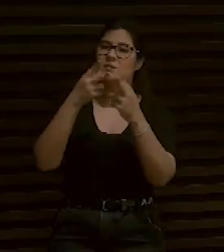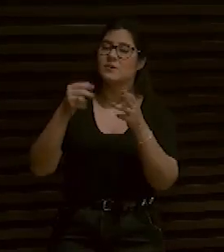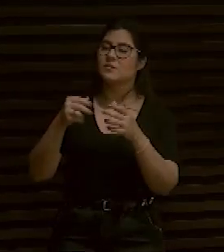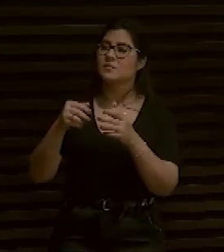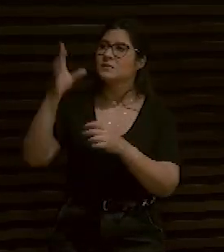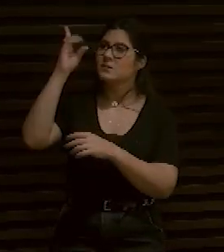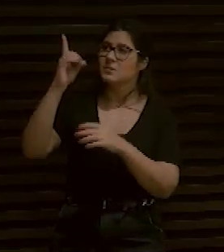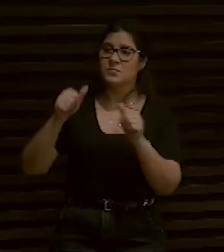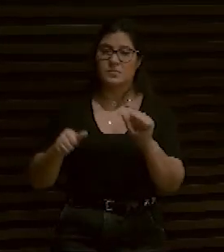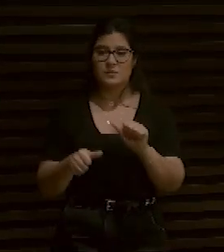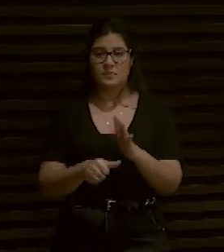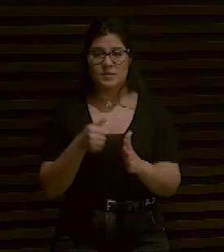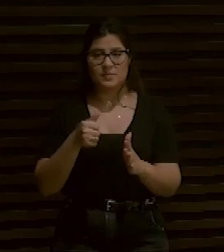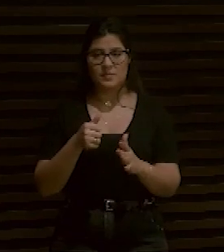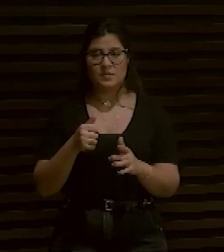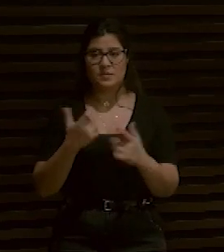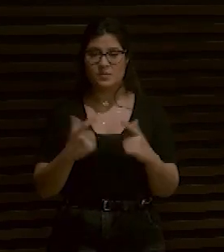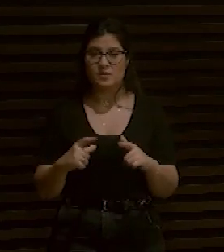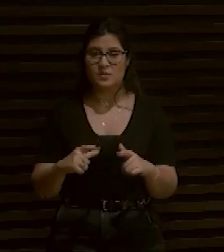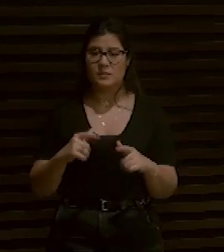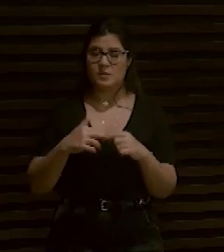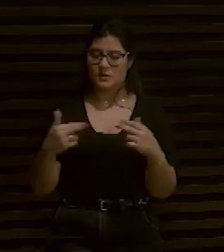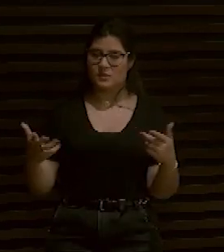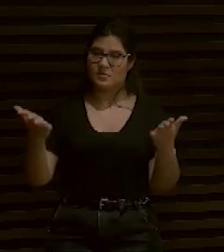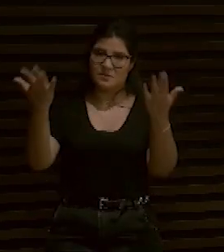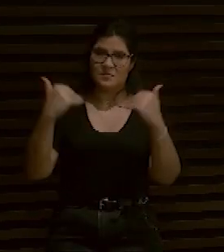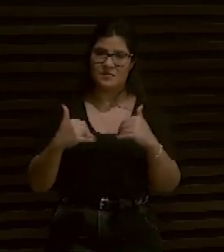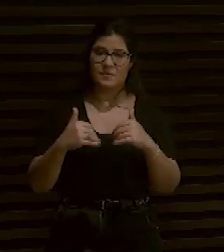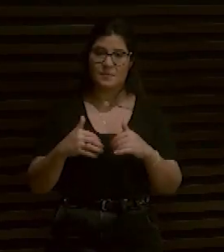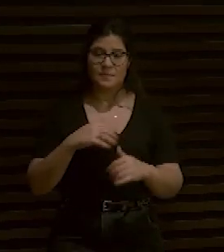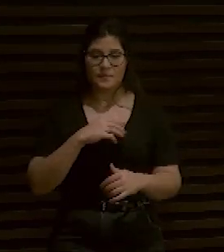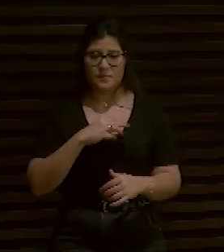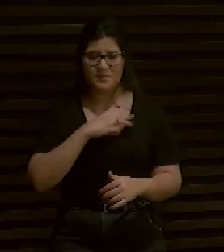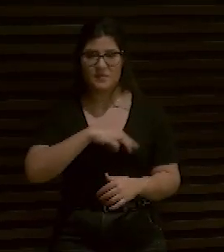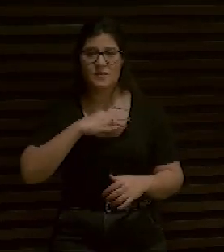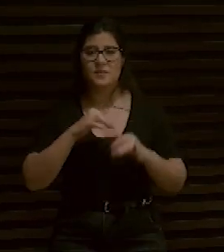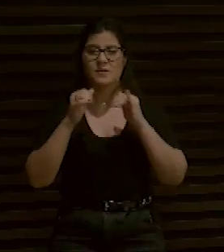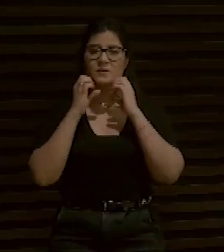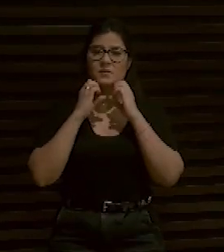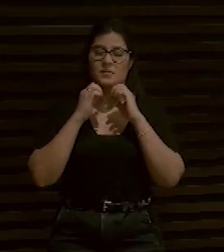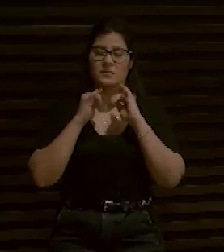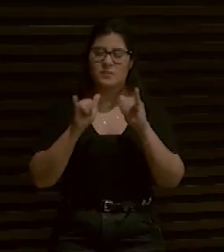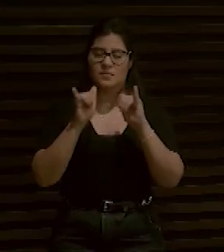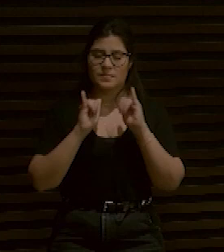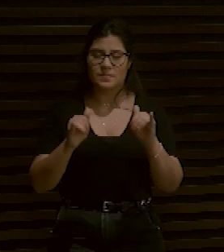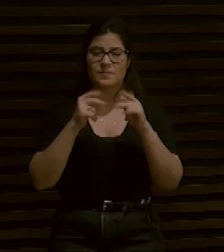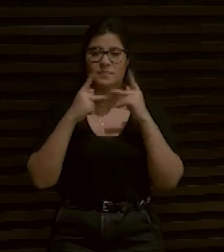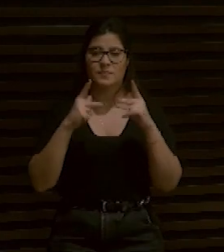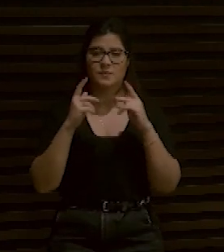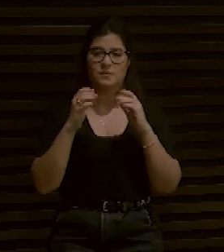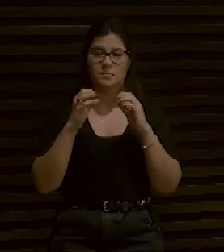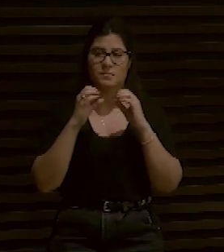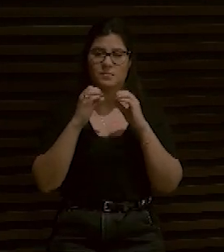porque as outras coisas serão acrescentadas. E que a missão do proclamar o evangelho seja uma verdade para a sua vida, segunda-feira às 8 horas da manhã.